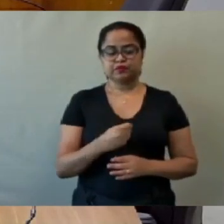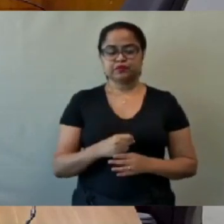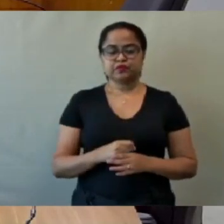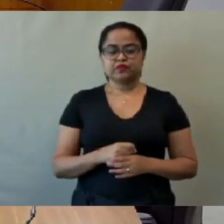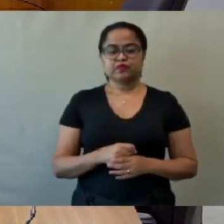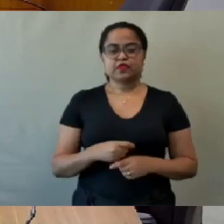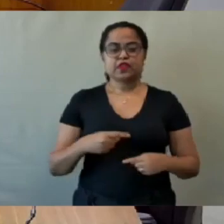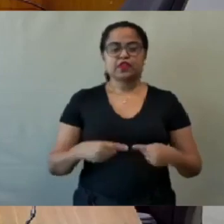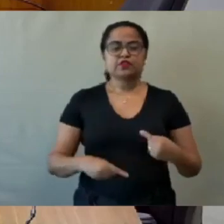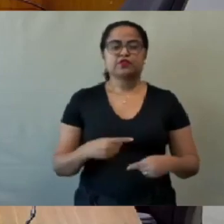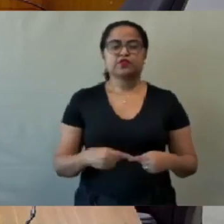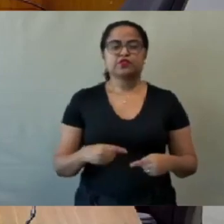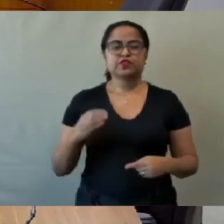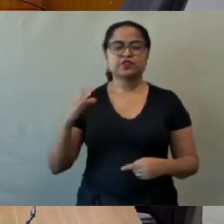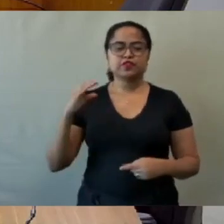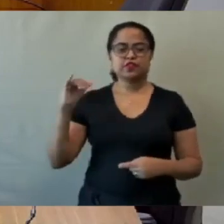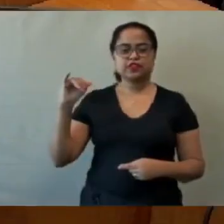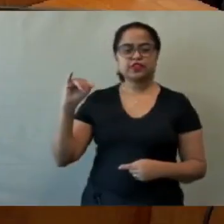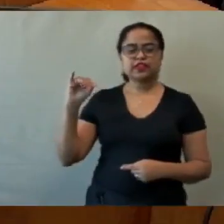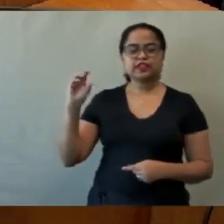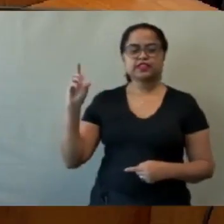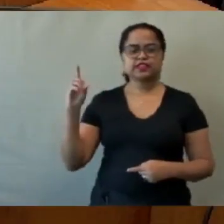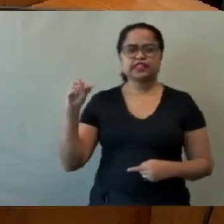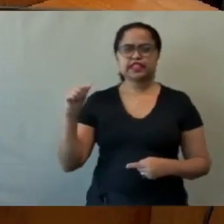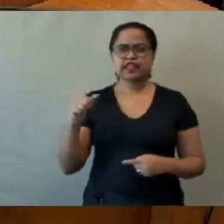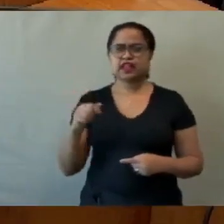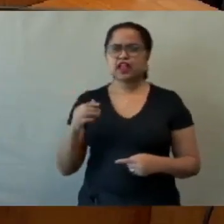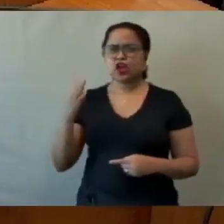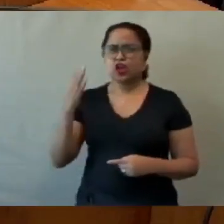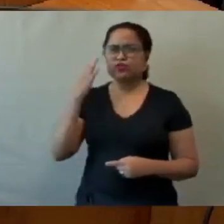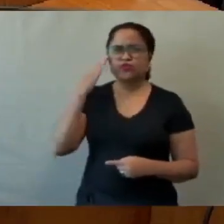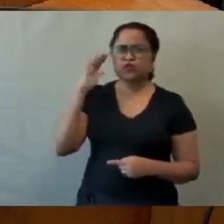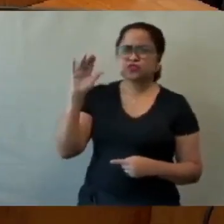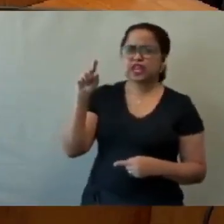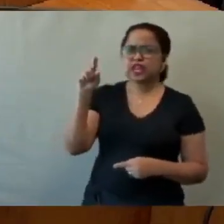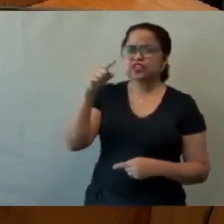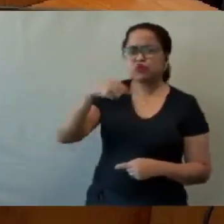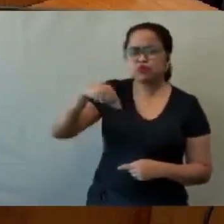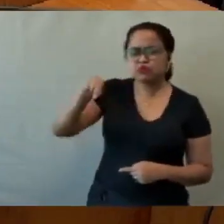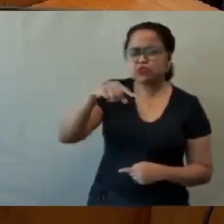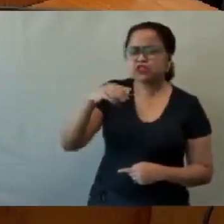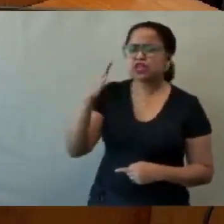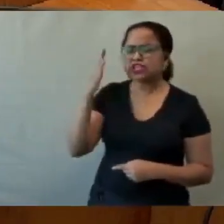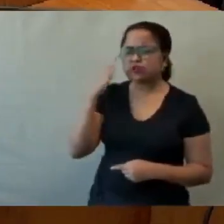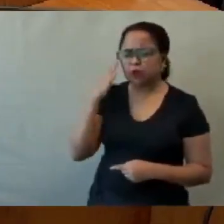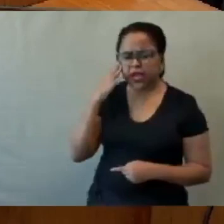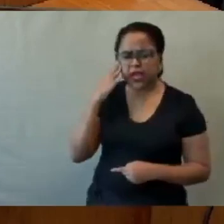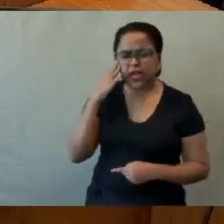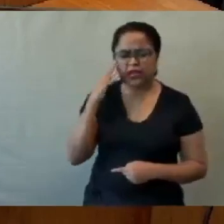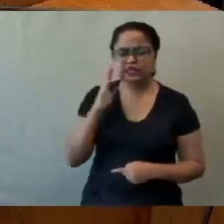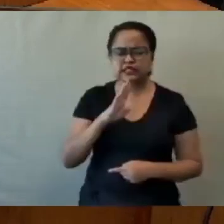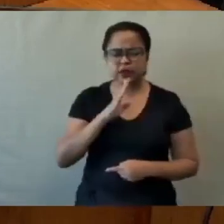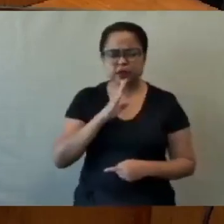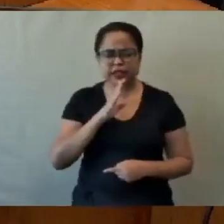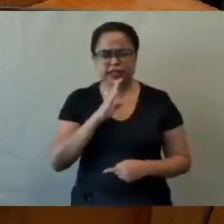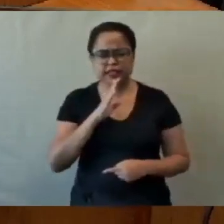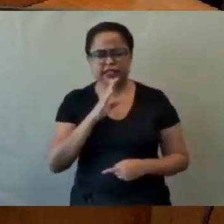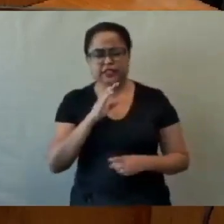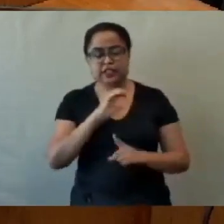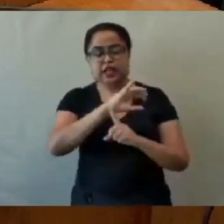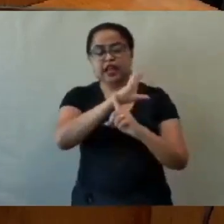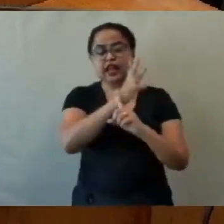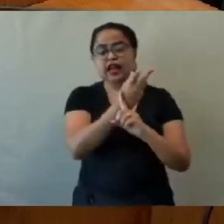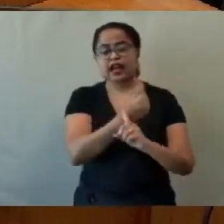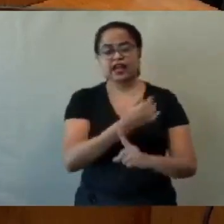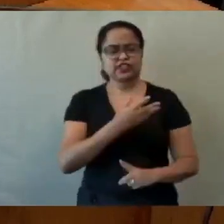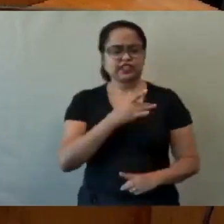Falabella. Pessoal, não sei se vocês todos aqui conhecem esse projeto Arte da Saúde, com esse nome tão bonito, Arte